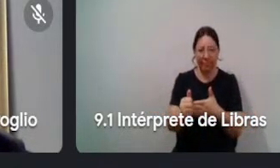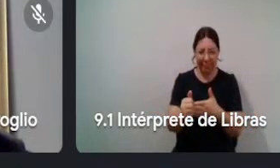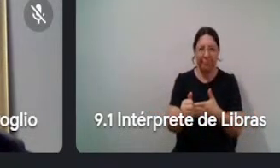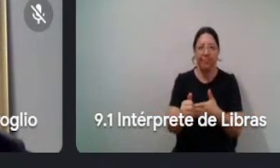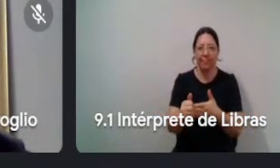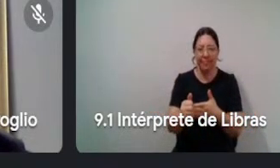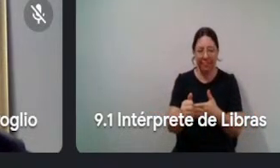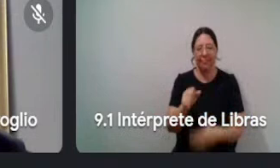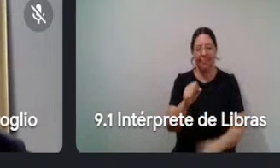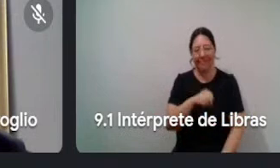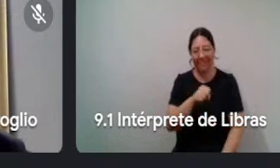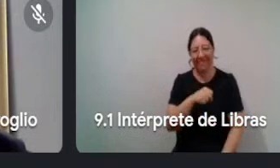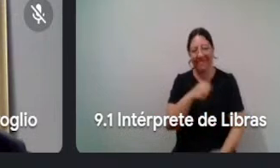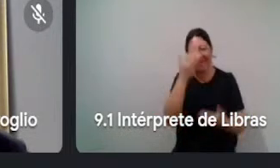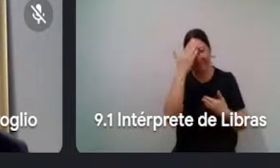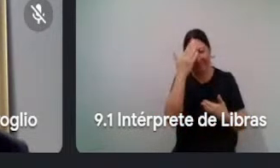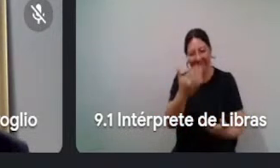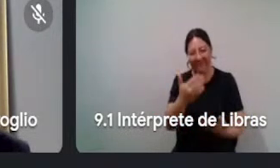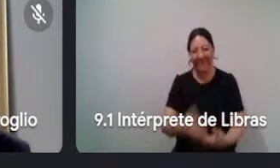muito obrigado.